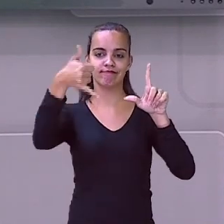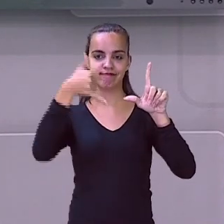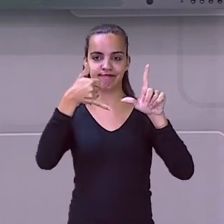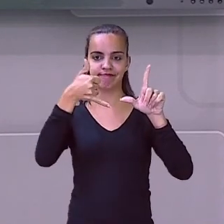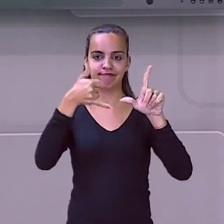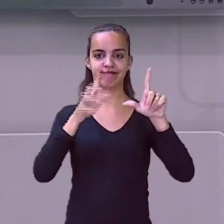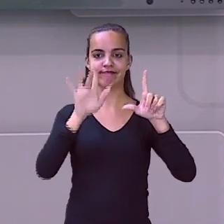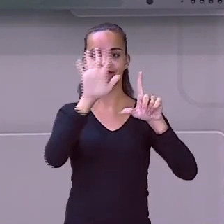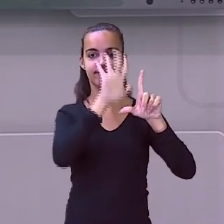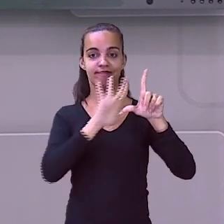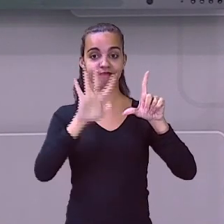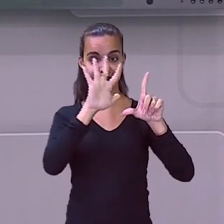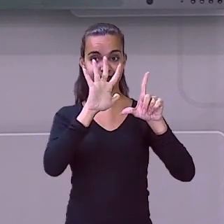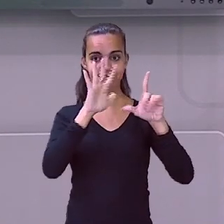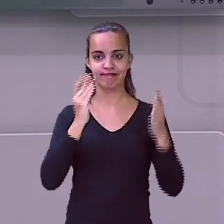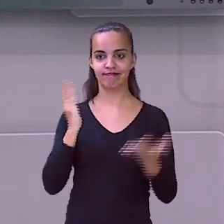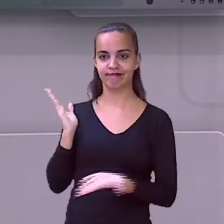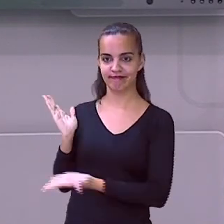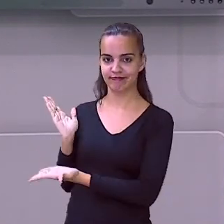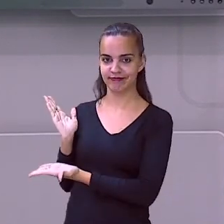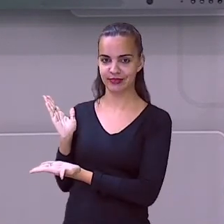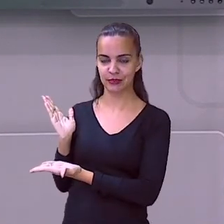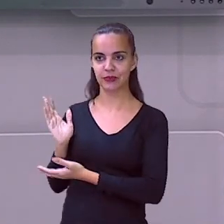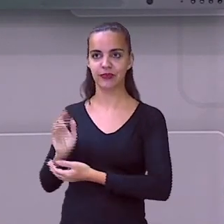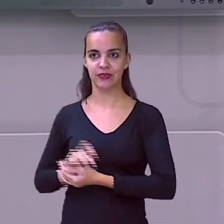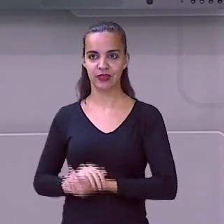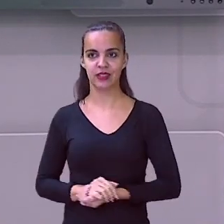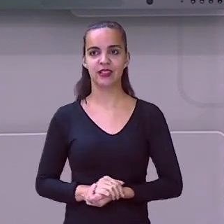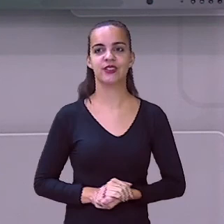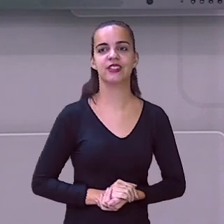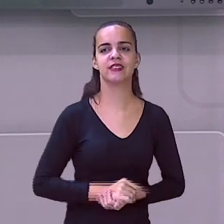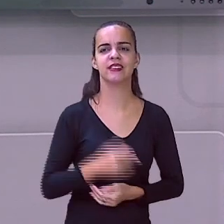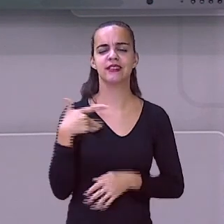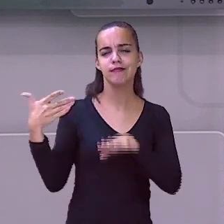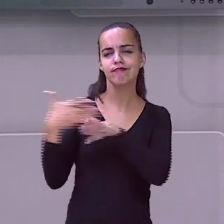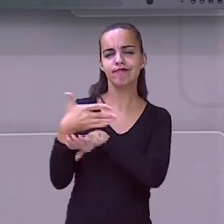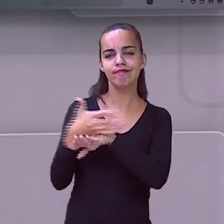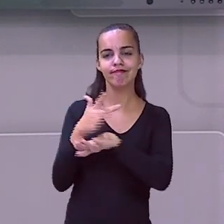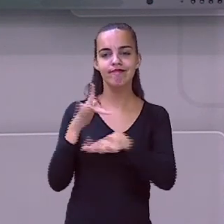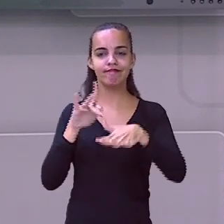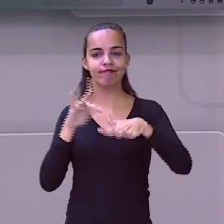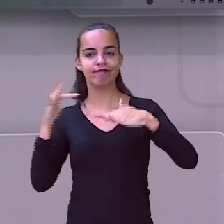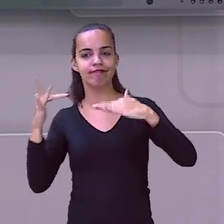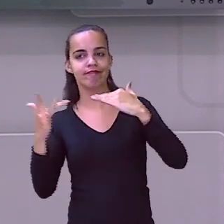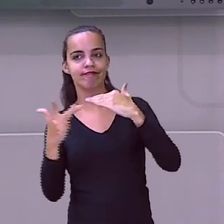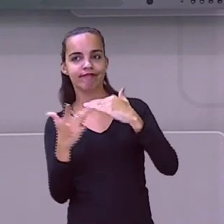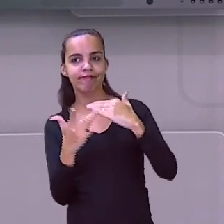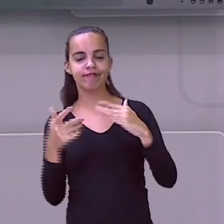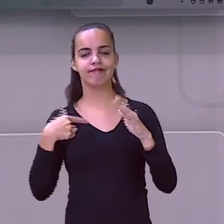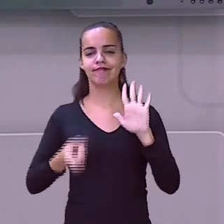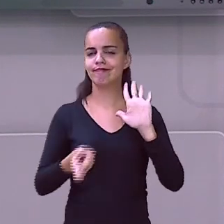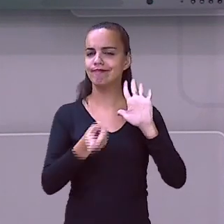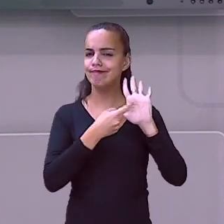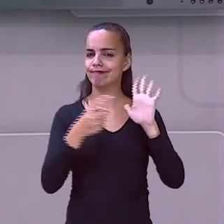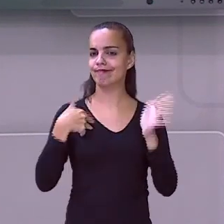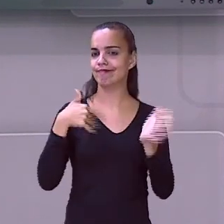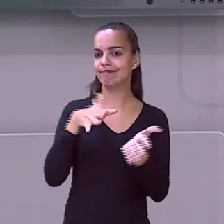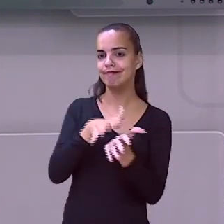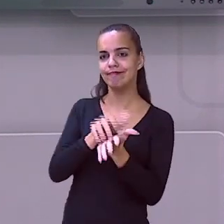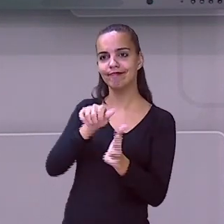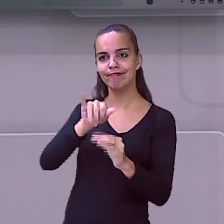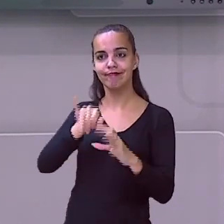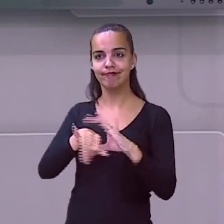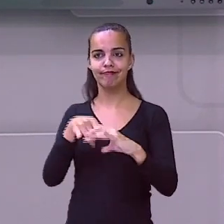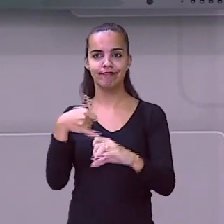celular na imagem que aparece no canto da tela. Acesse as nossas redes sociais, se inscreva no nosso canal